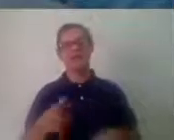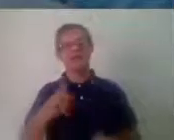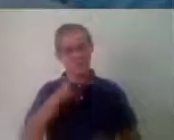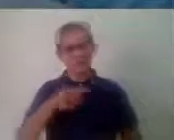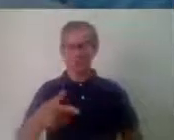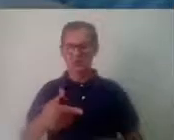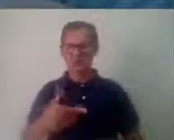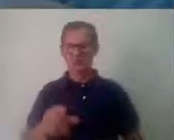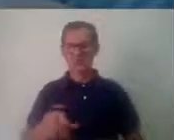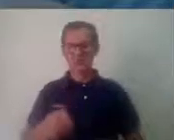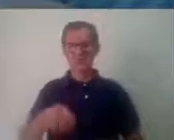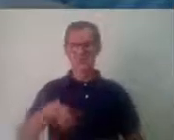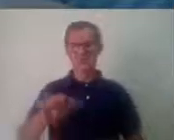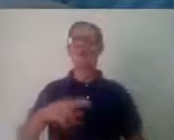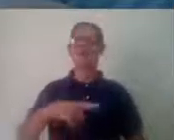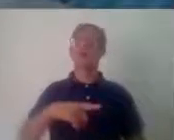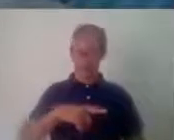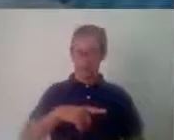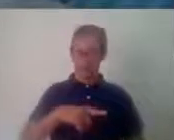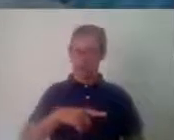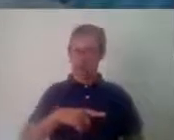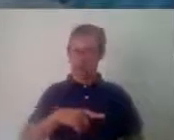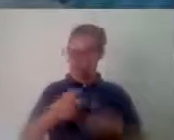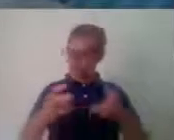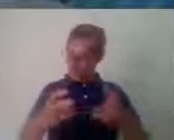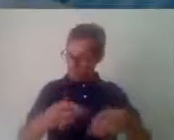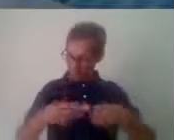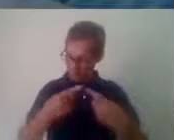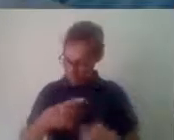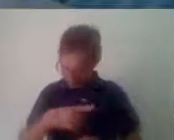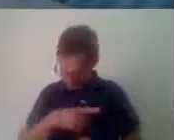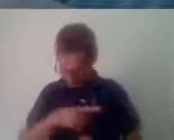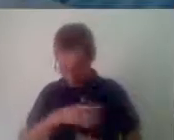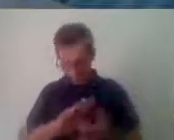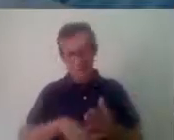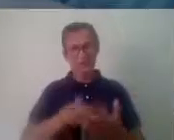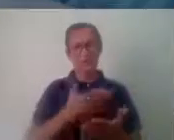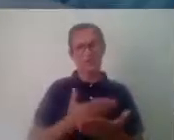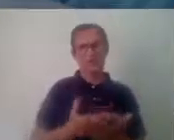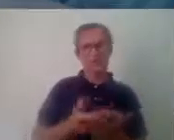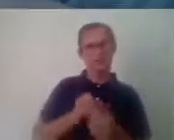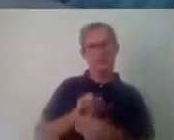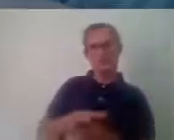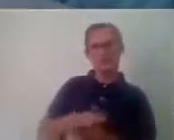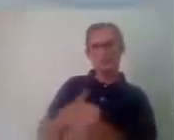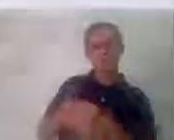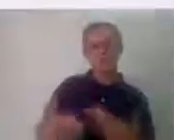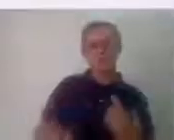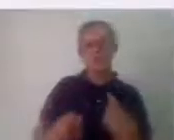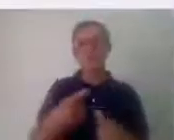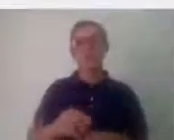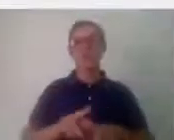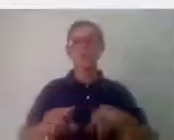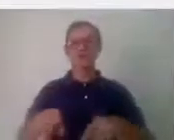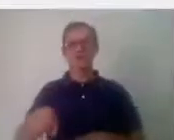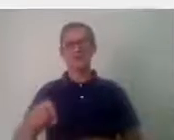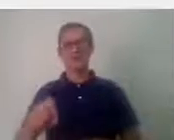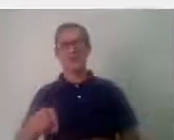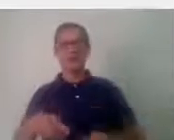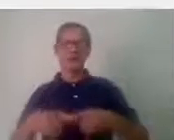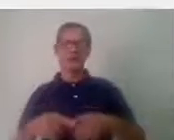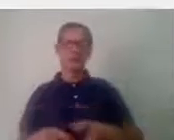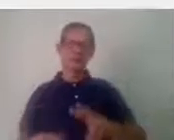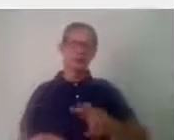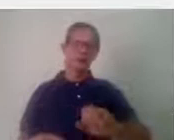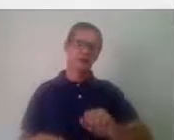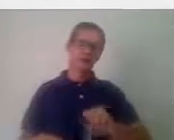x e y ali. Tem, está implícito, né? Você tem que interpretar. Acompanhe no quadro qual que é a variação de x. A variação